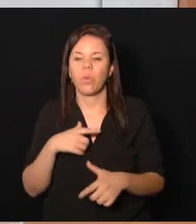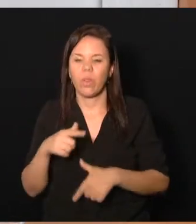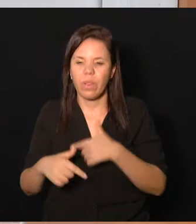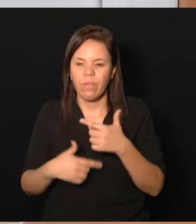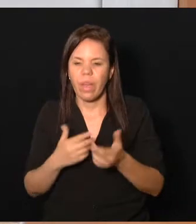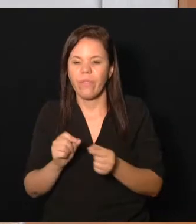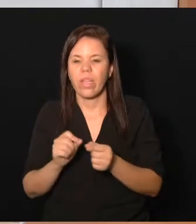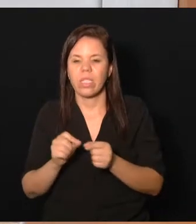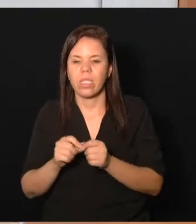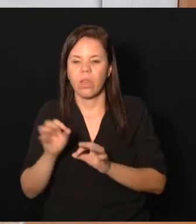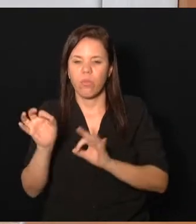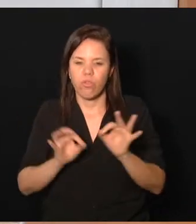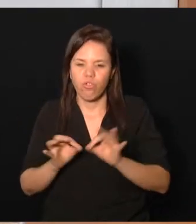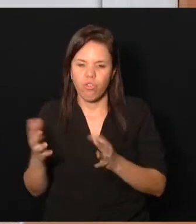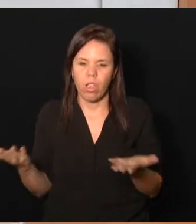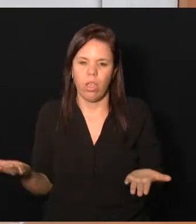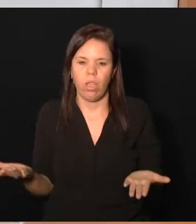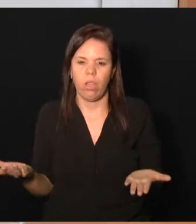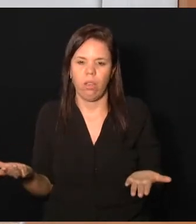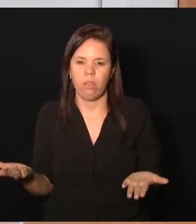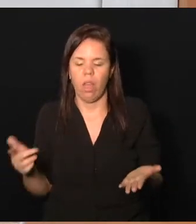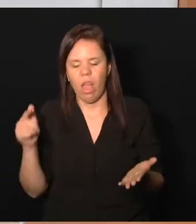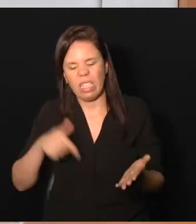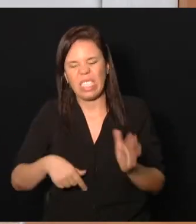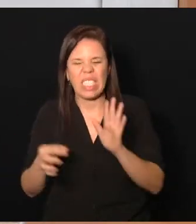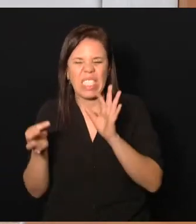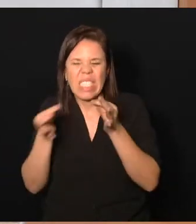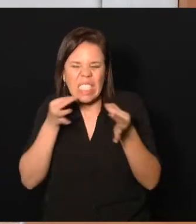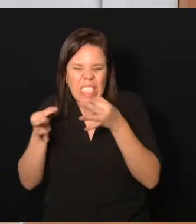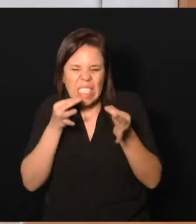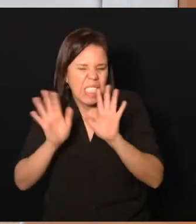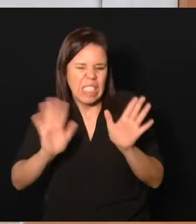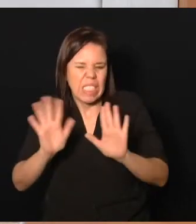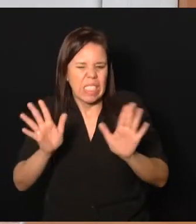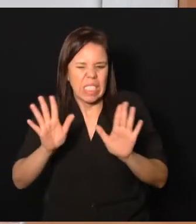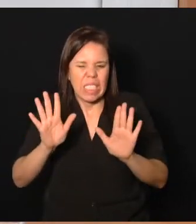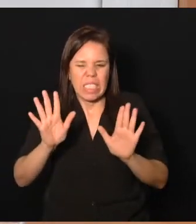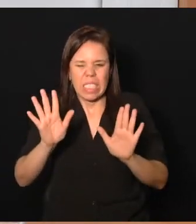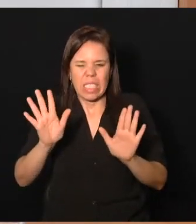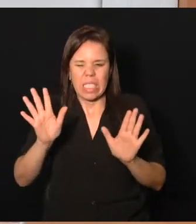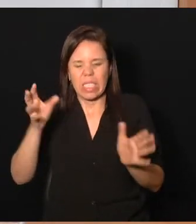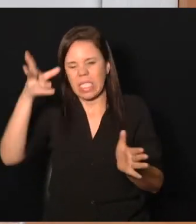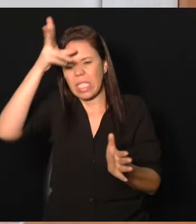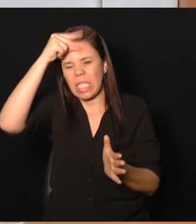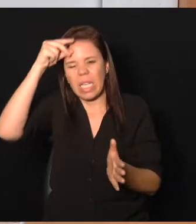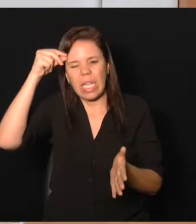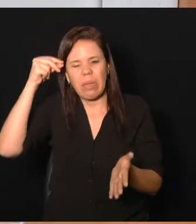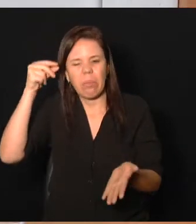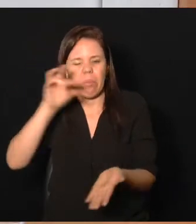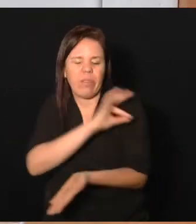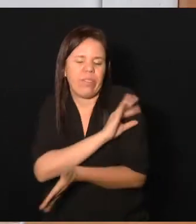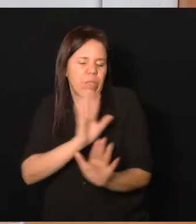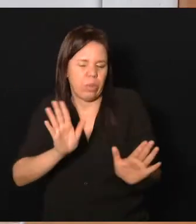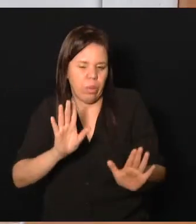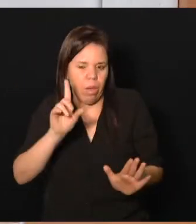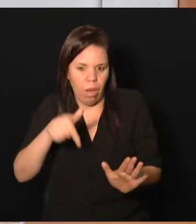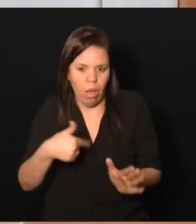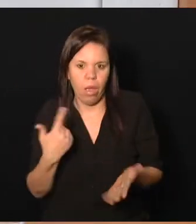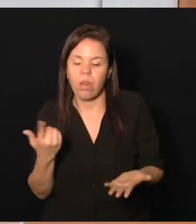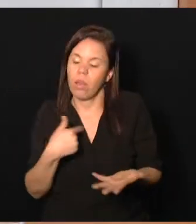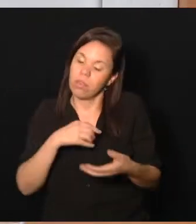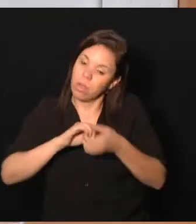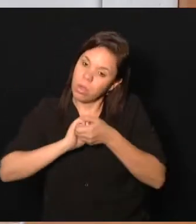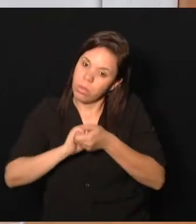projetos. Aqui não é uma crítica à prefeitura. Pelo contrário. Aliás, cumprimento o